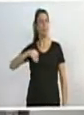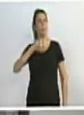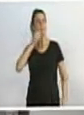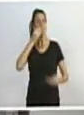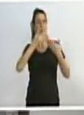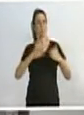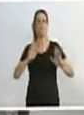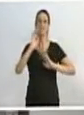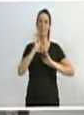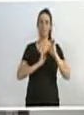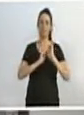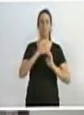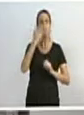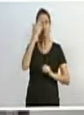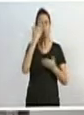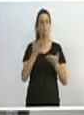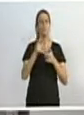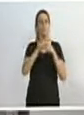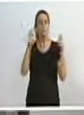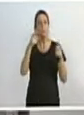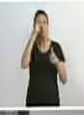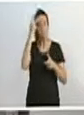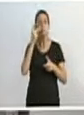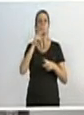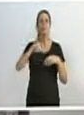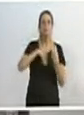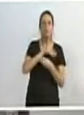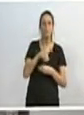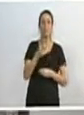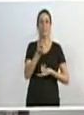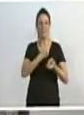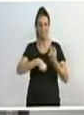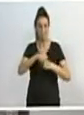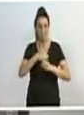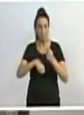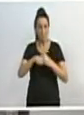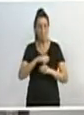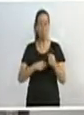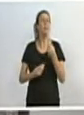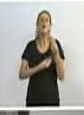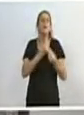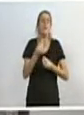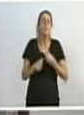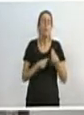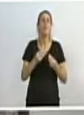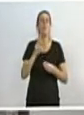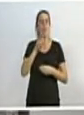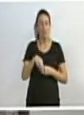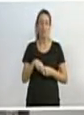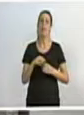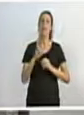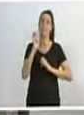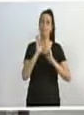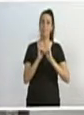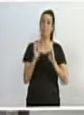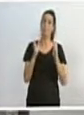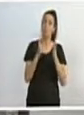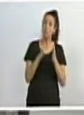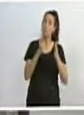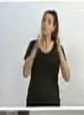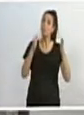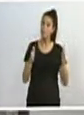maioria hoje da economia brasileira ela é gerida, né? É feito de pequenas e médias empresas.